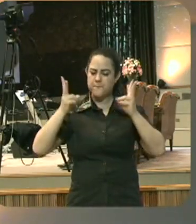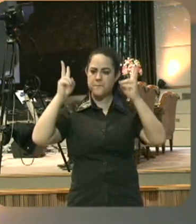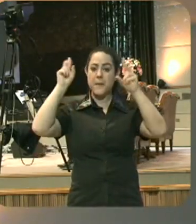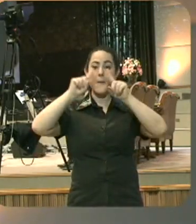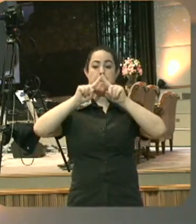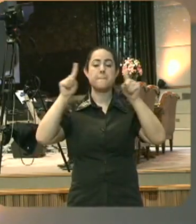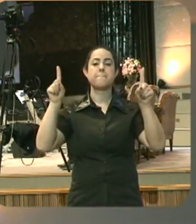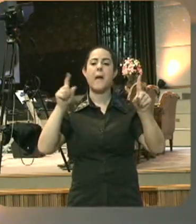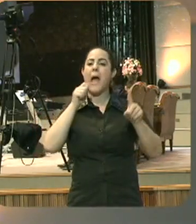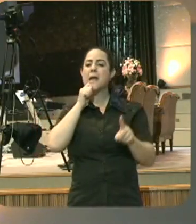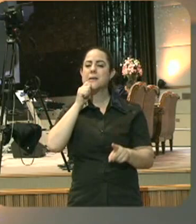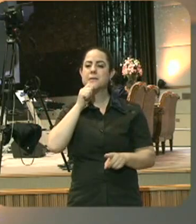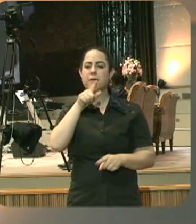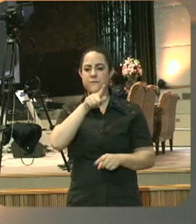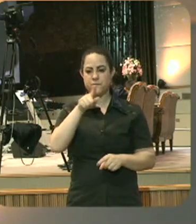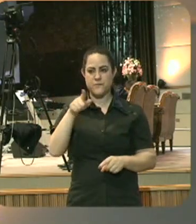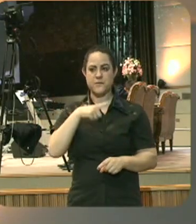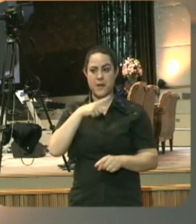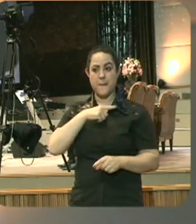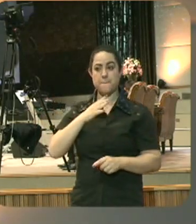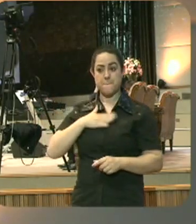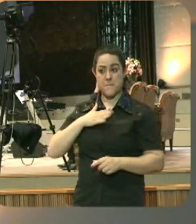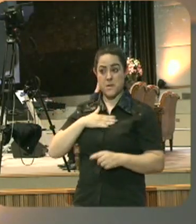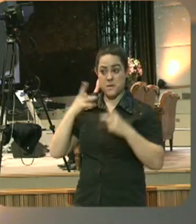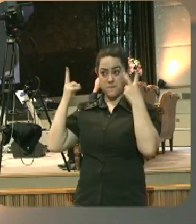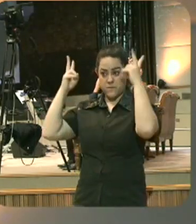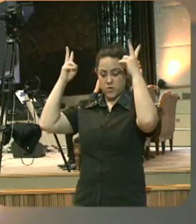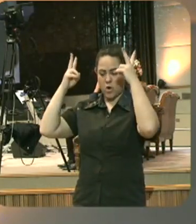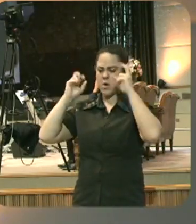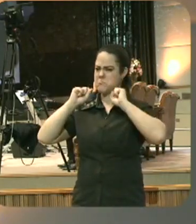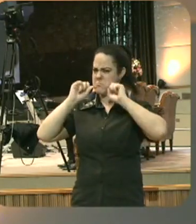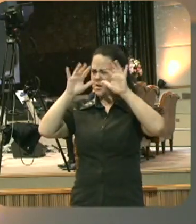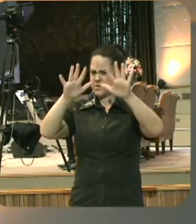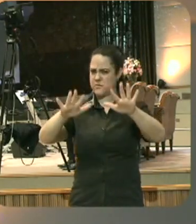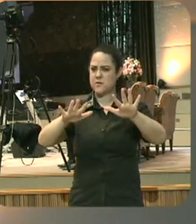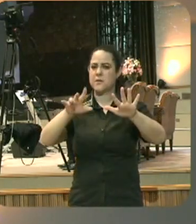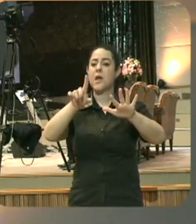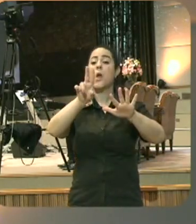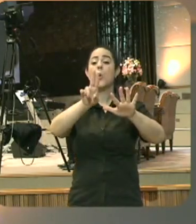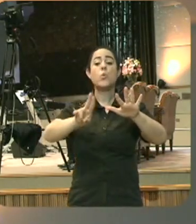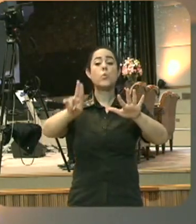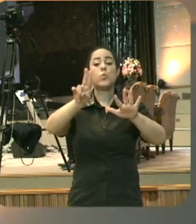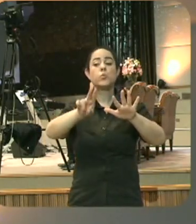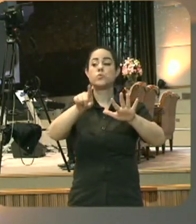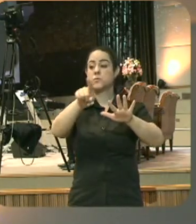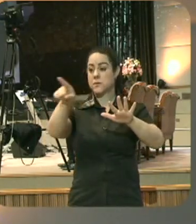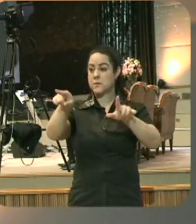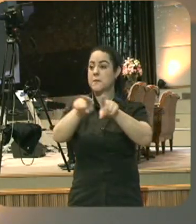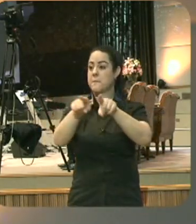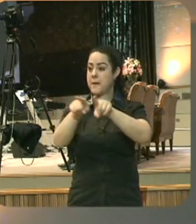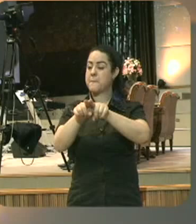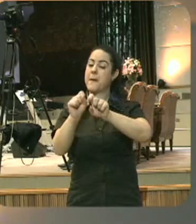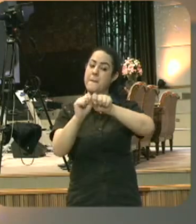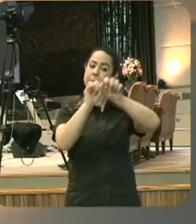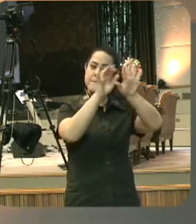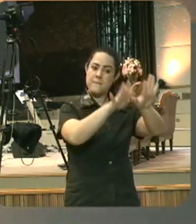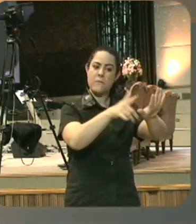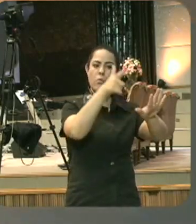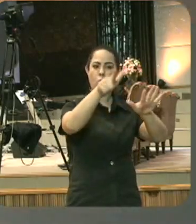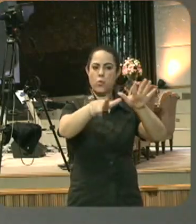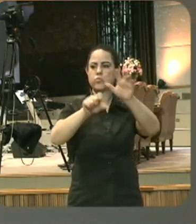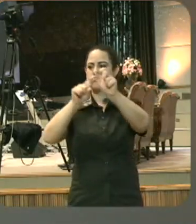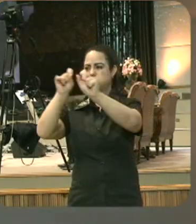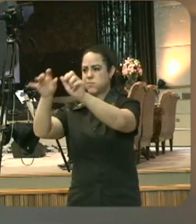mas enquanto você está recebendo a minha vitória, eu te faço instrumento de vitória na vida dos outros. E essa é